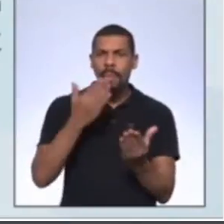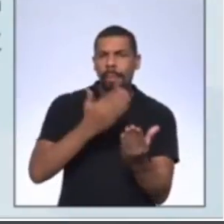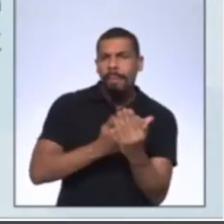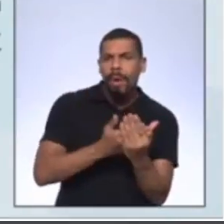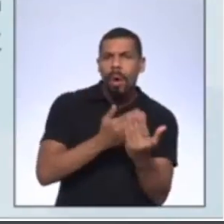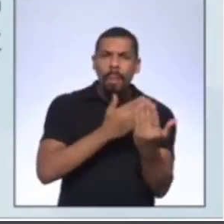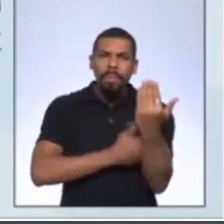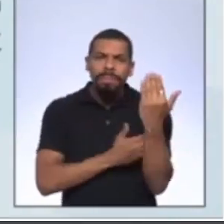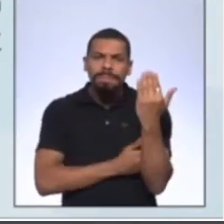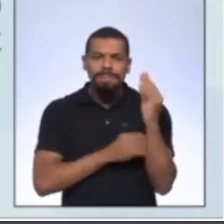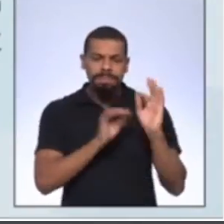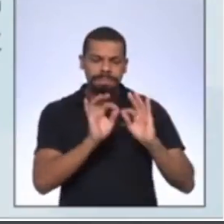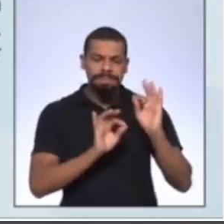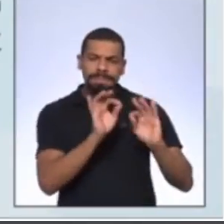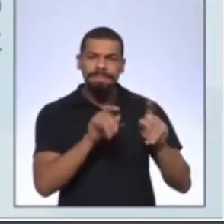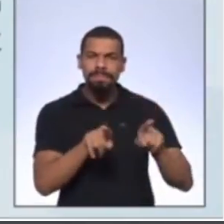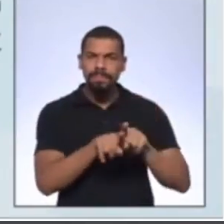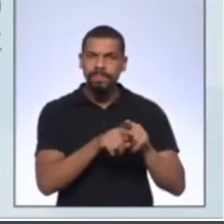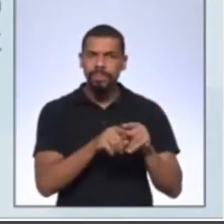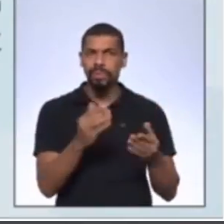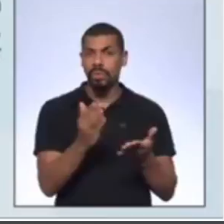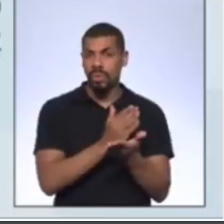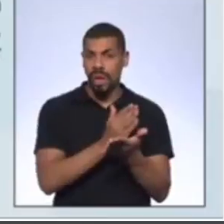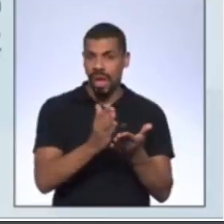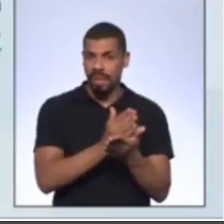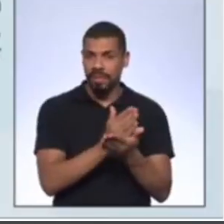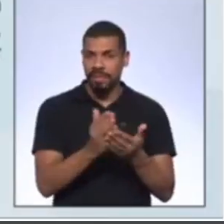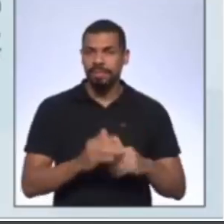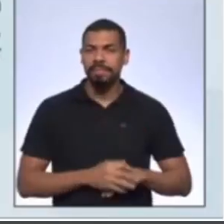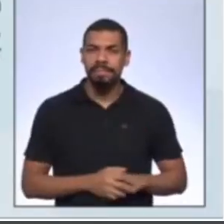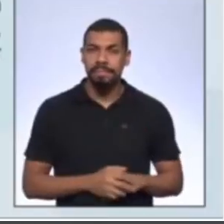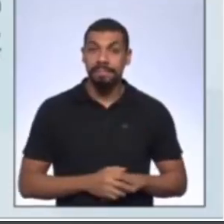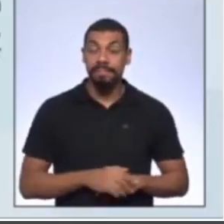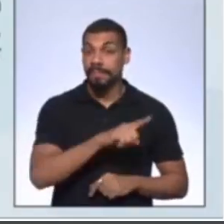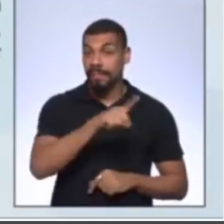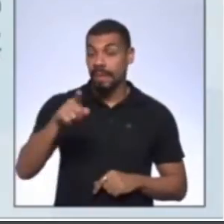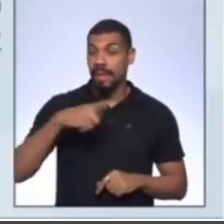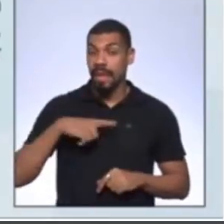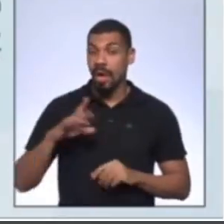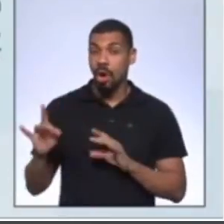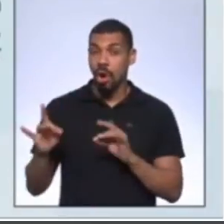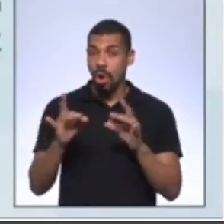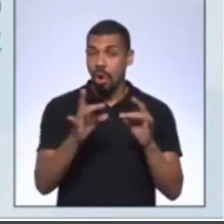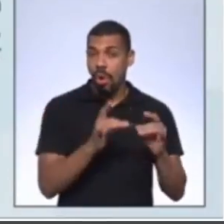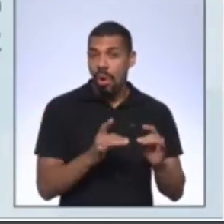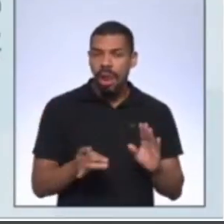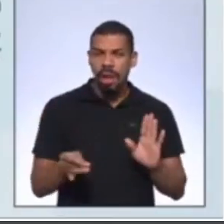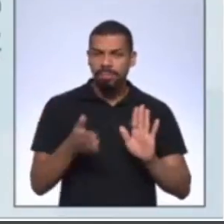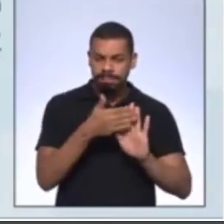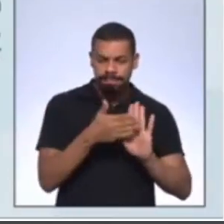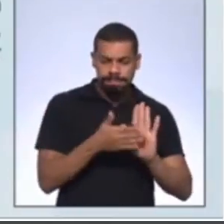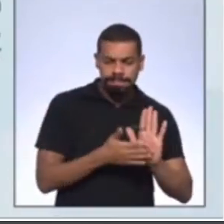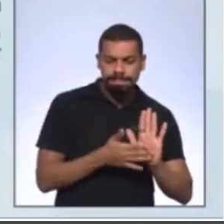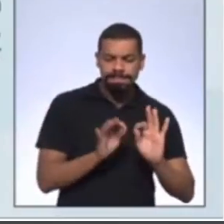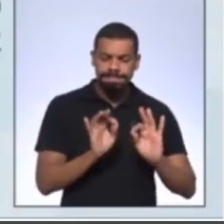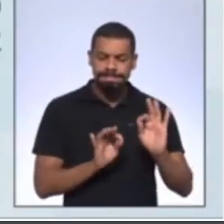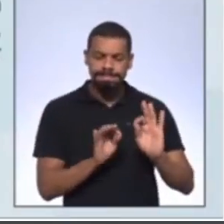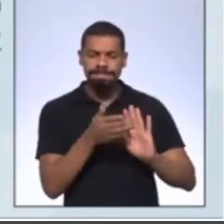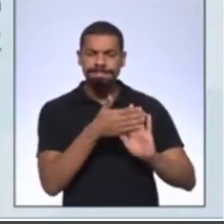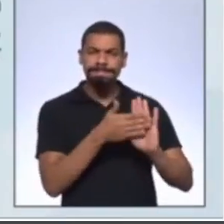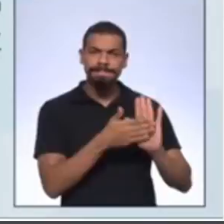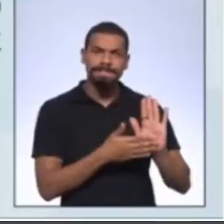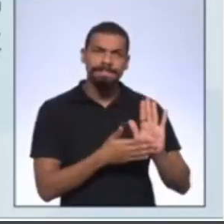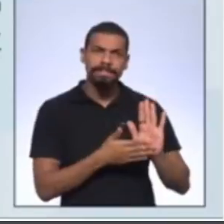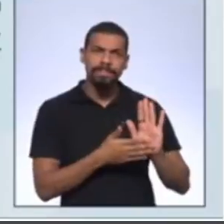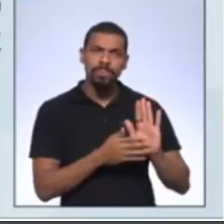fazendo eu tivesse um portfólio ou até mesmo no caderno de vocês tá bom e aí vocês vão colar esses materiais é organizar e